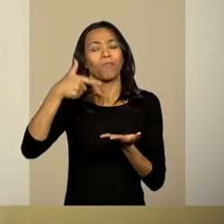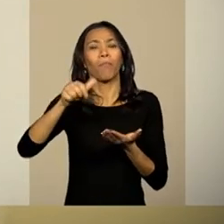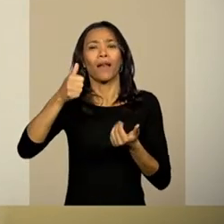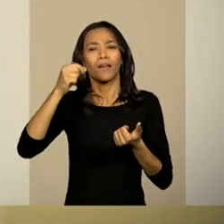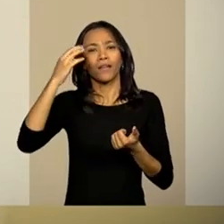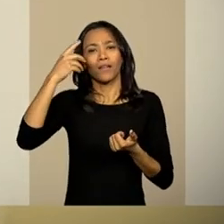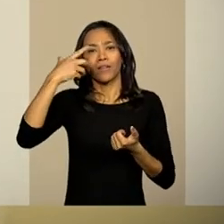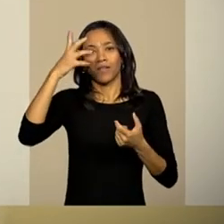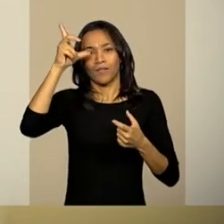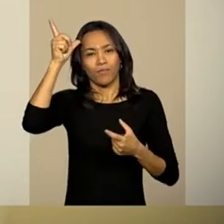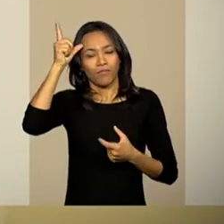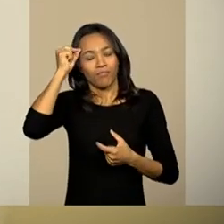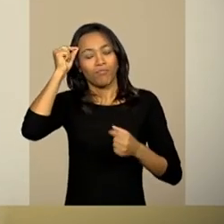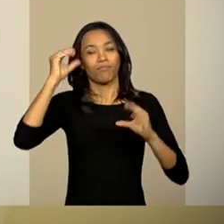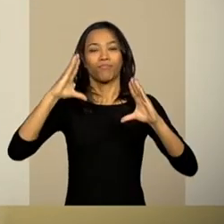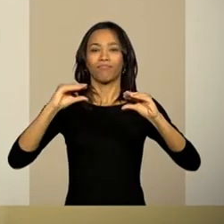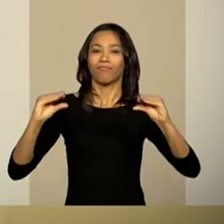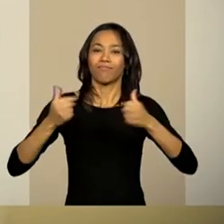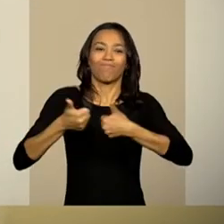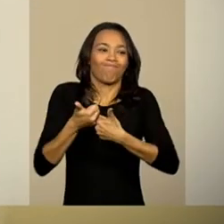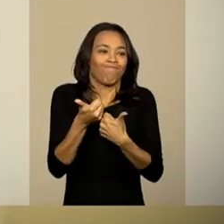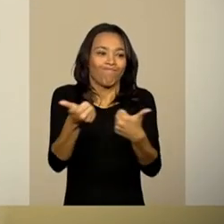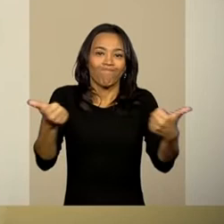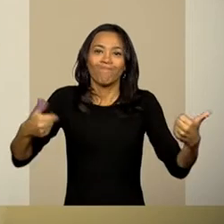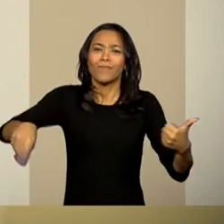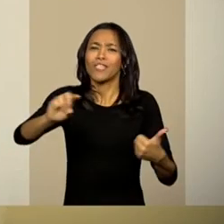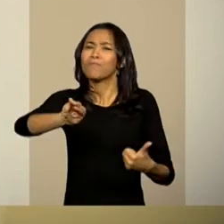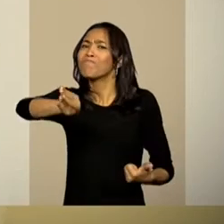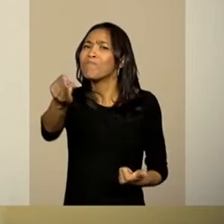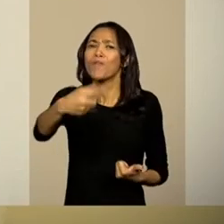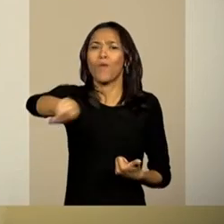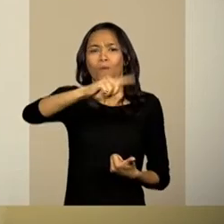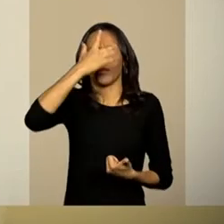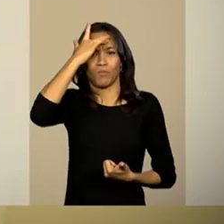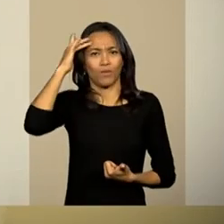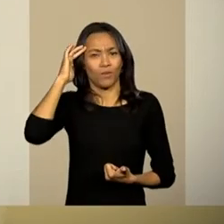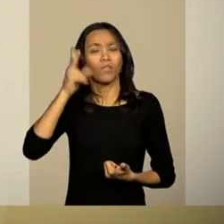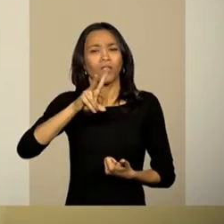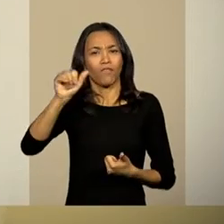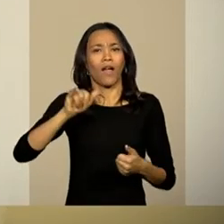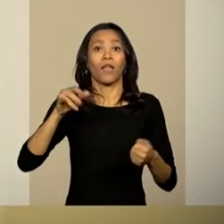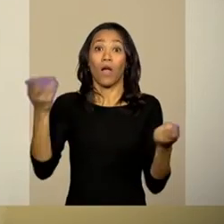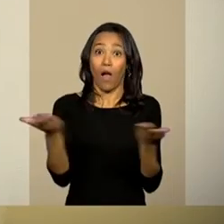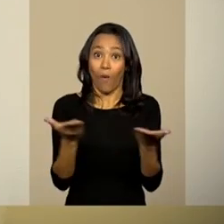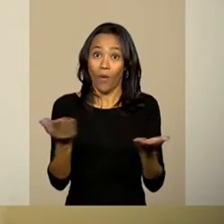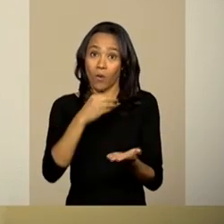do nosso passageiro, no bem-estar desses milhões de brasileiros que passaram